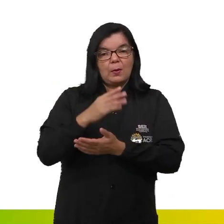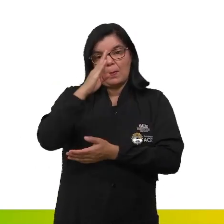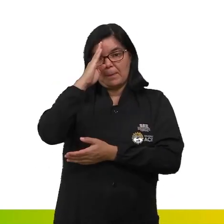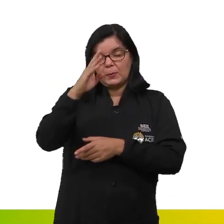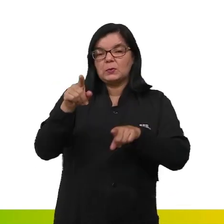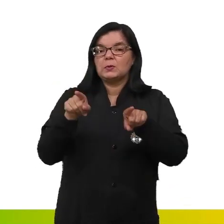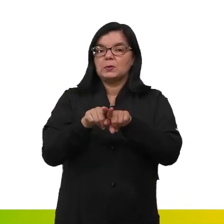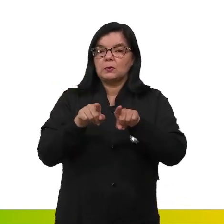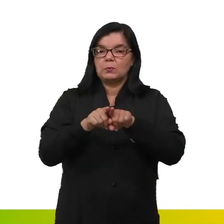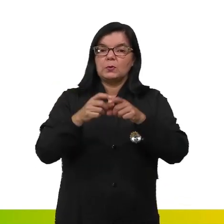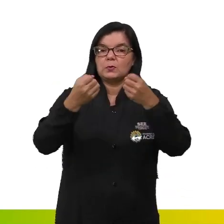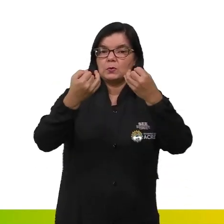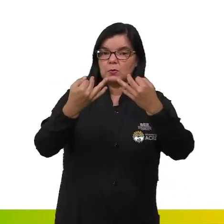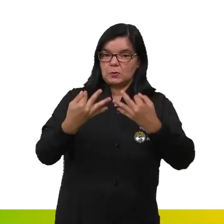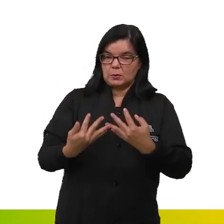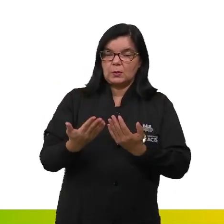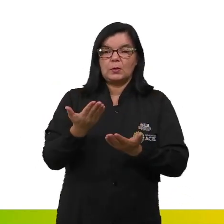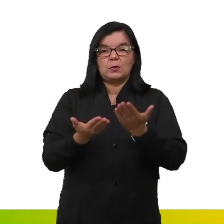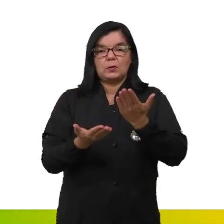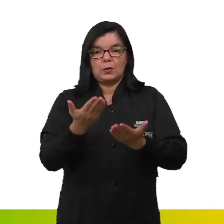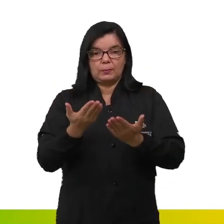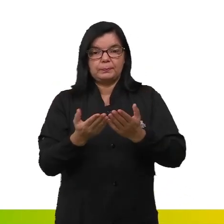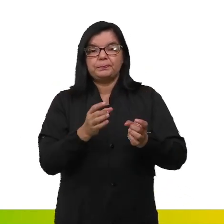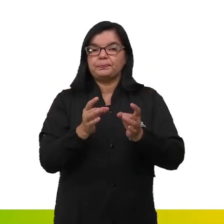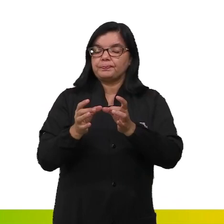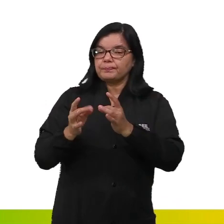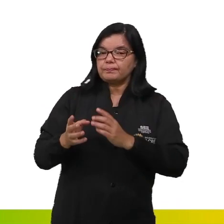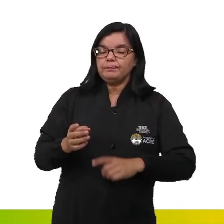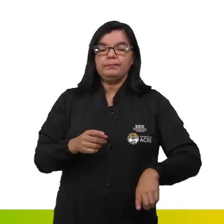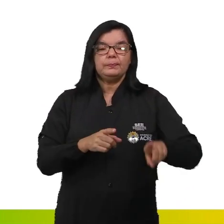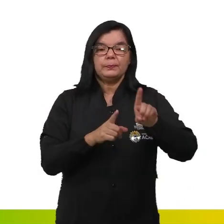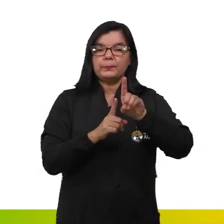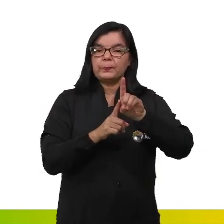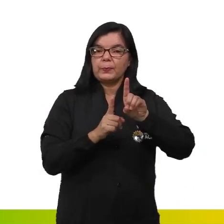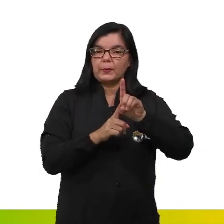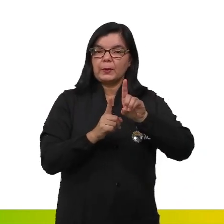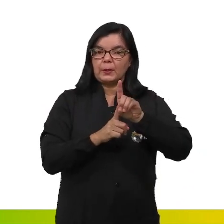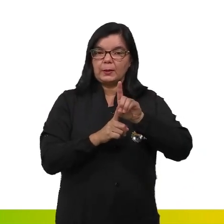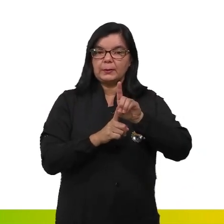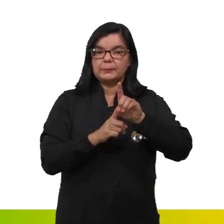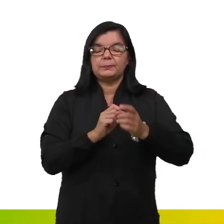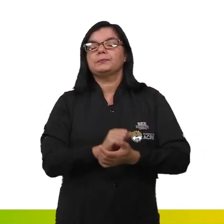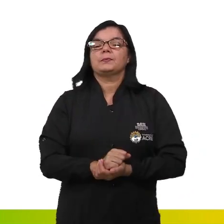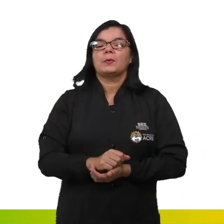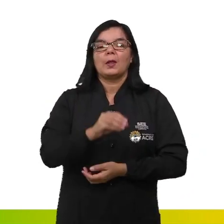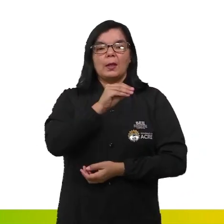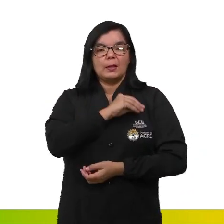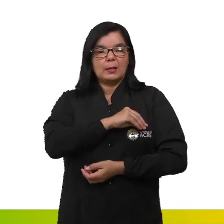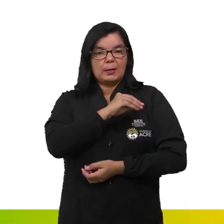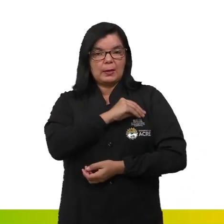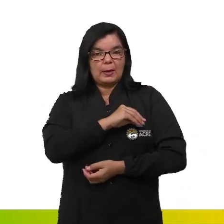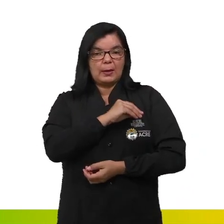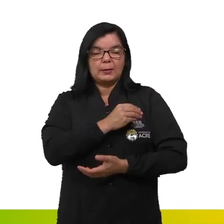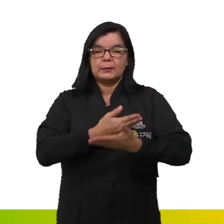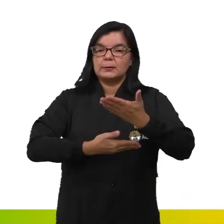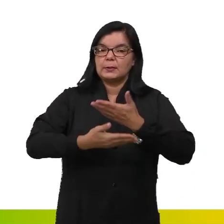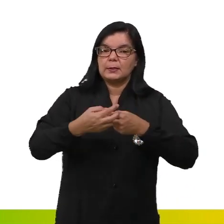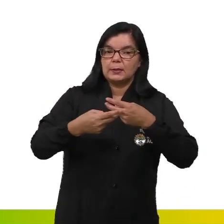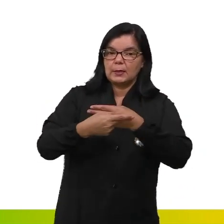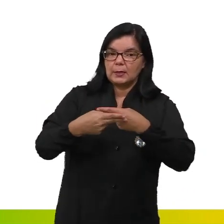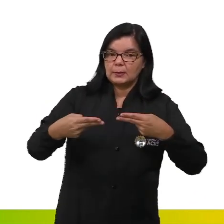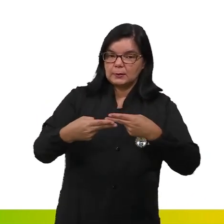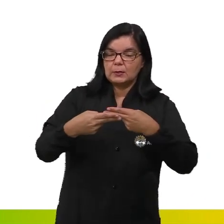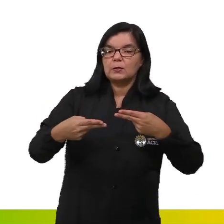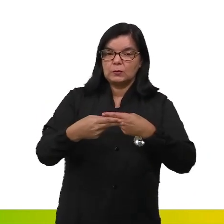Principalmente quando a gente diz respeito aí à balança comercial. A opção D. A renda per capita